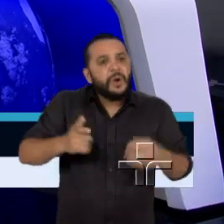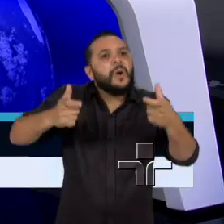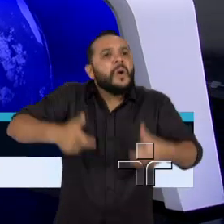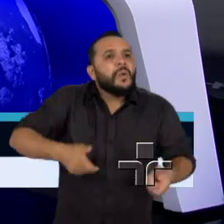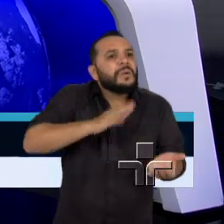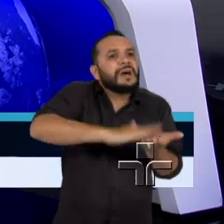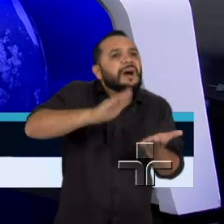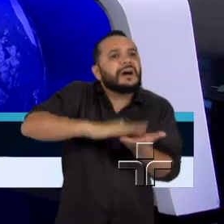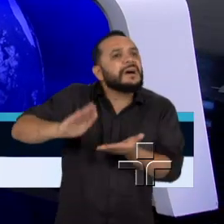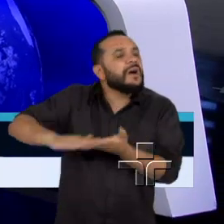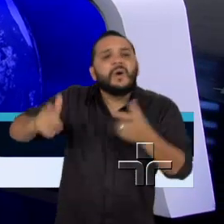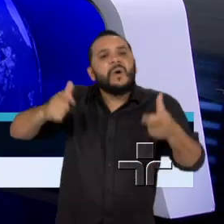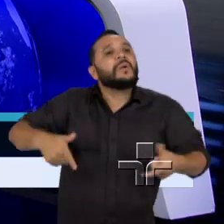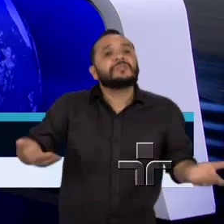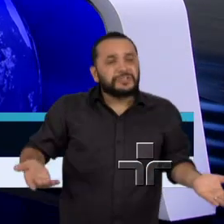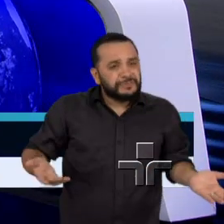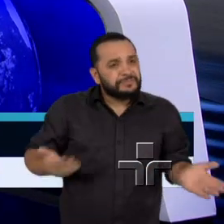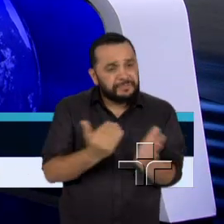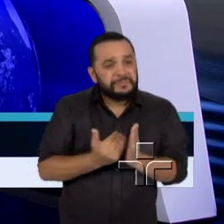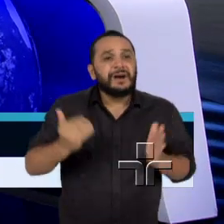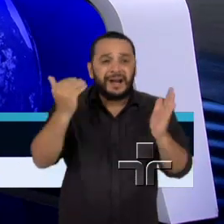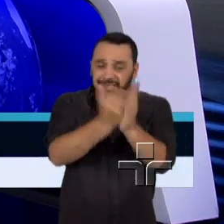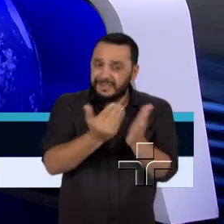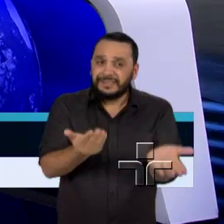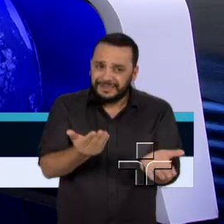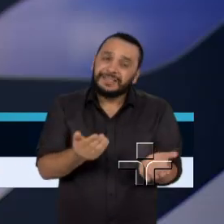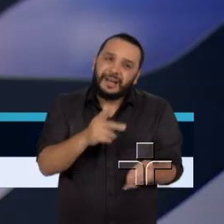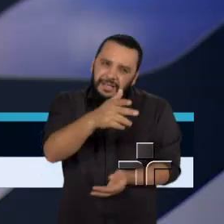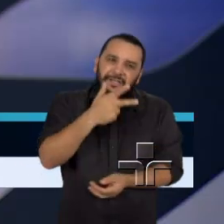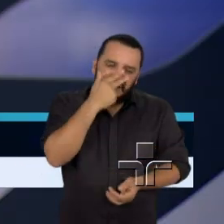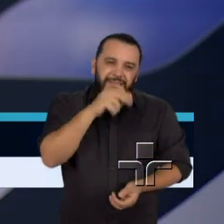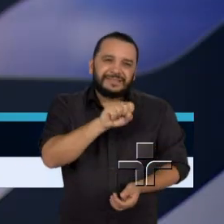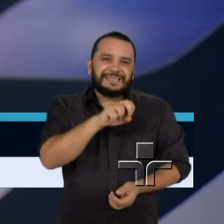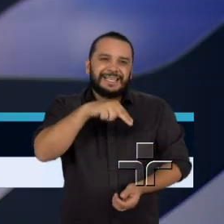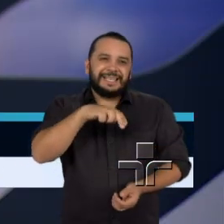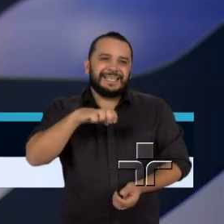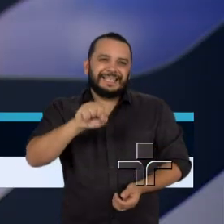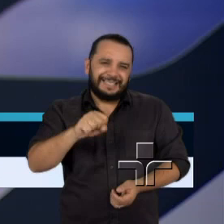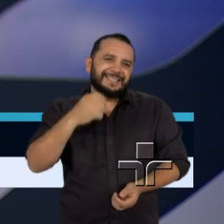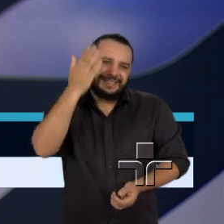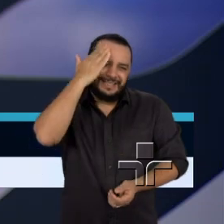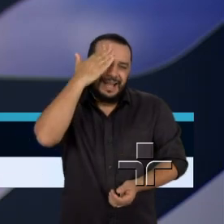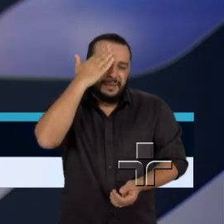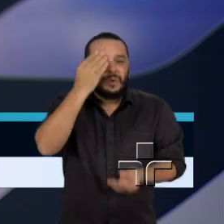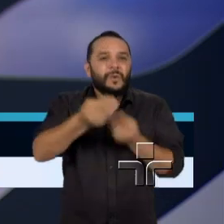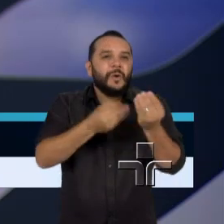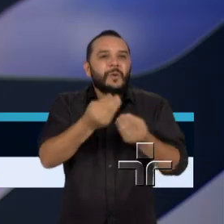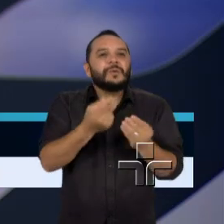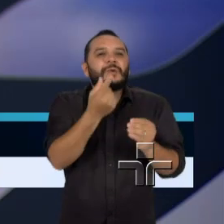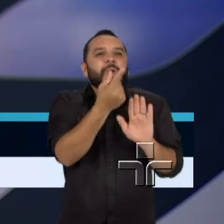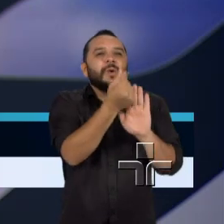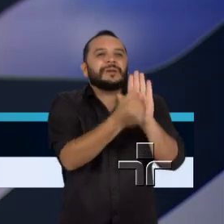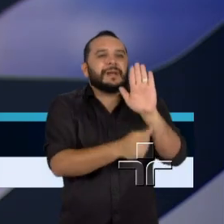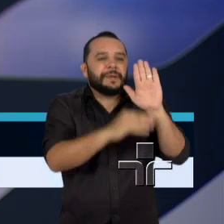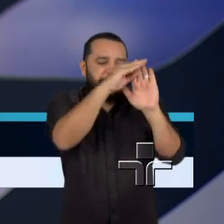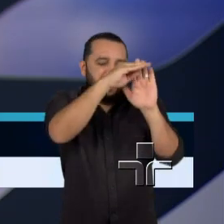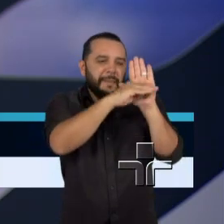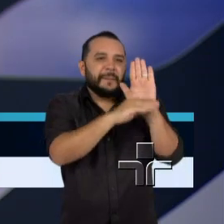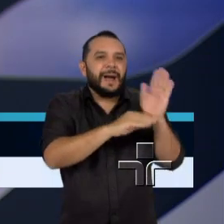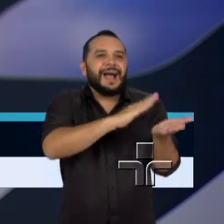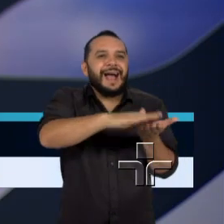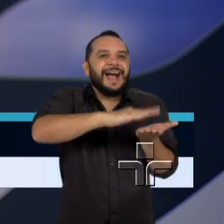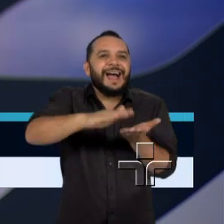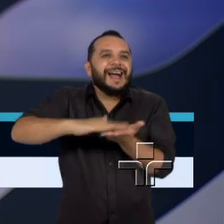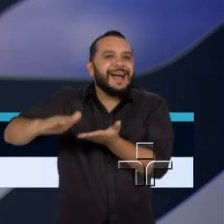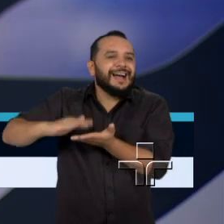estuda isso, o Cênis provavelmente vai saber melhor do que eu, a gente, quando olha a estrutura de gastos do Estado brasileiro, fica muito claro o que o Brasil está